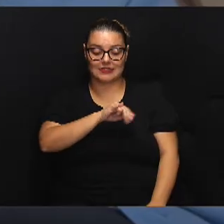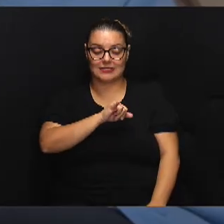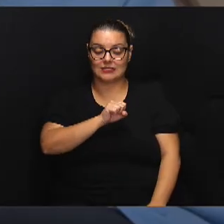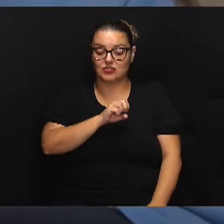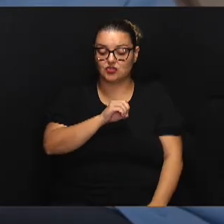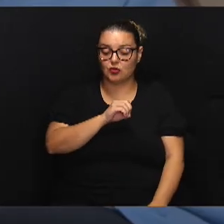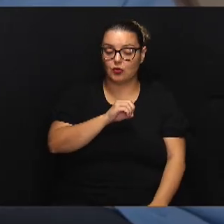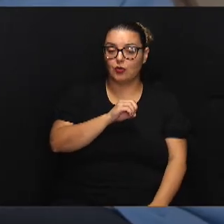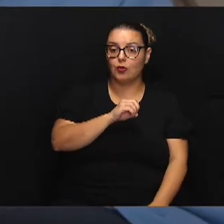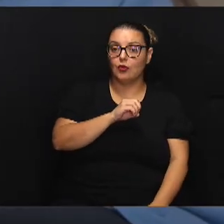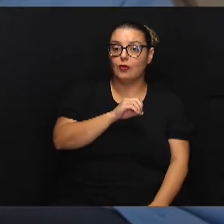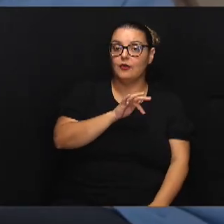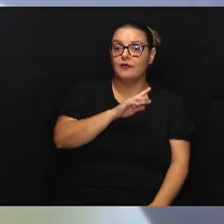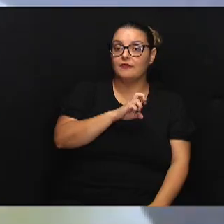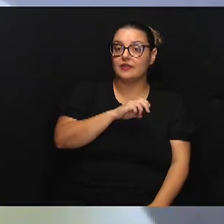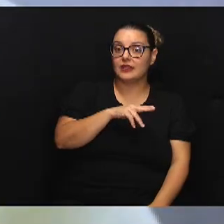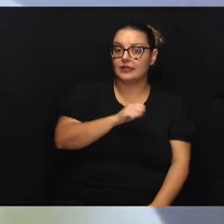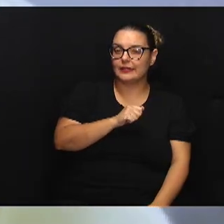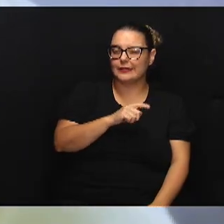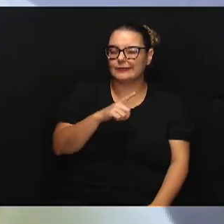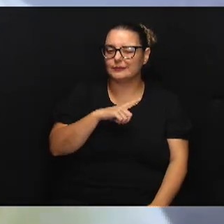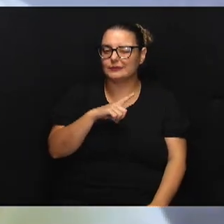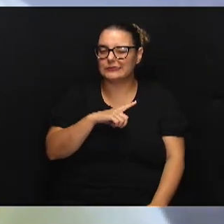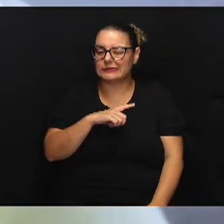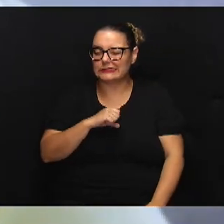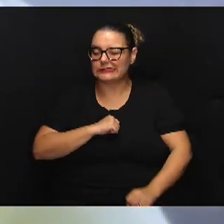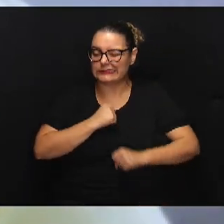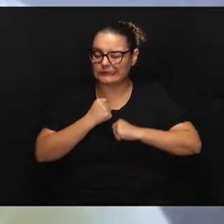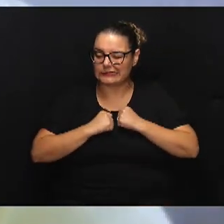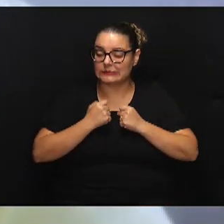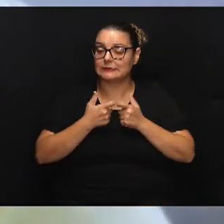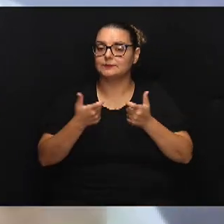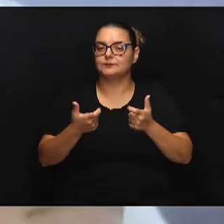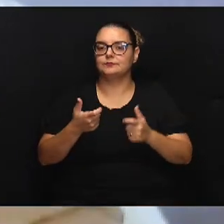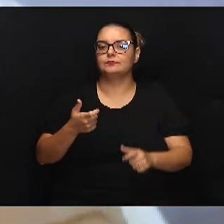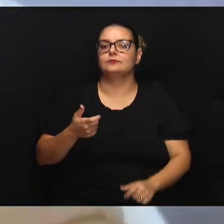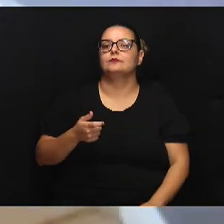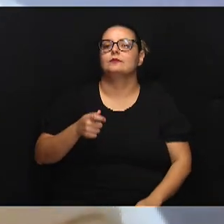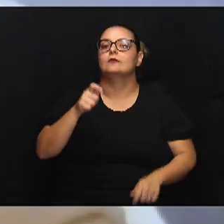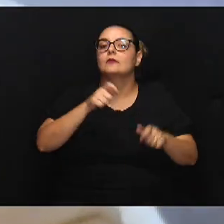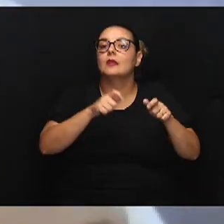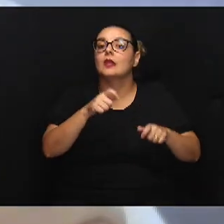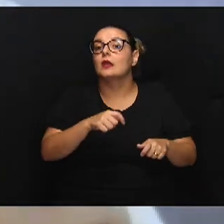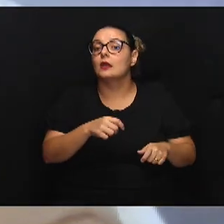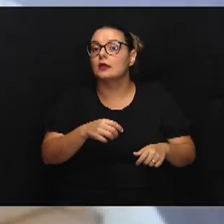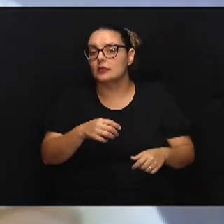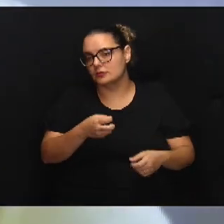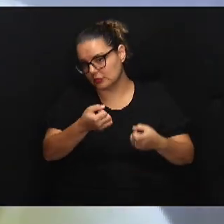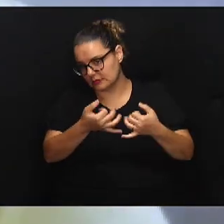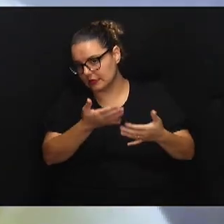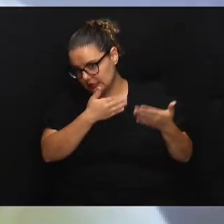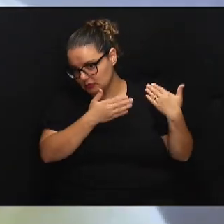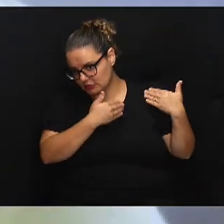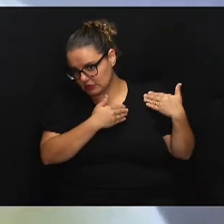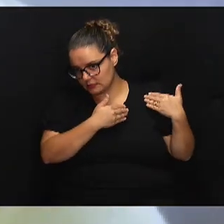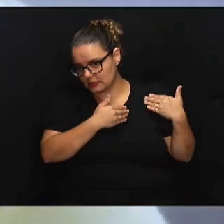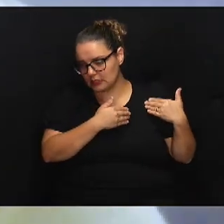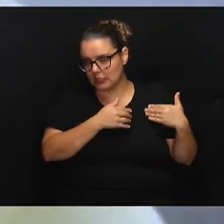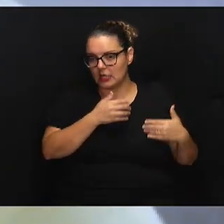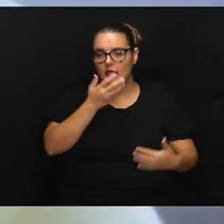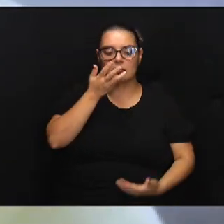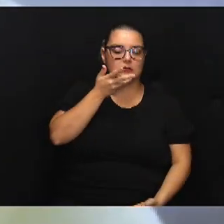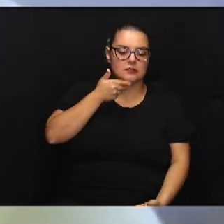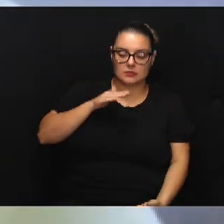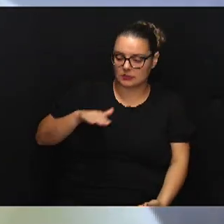um ranço muito grande da pessoa que tinha isso em manuais anteriores. Essa criança